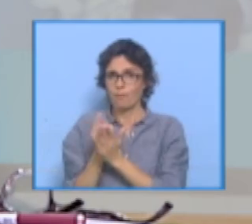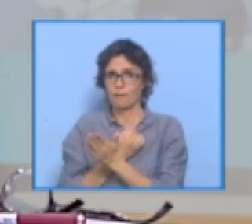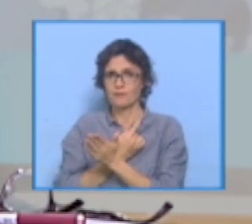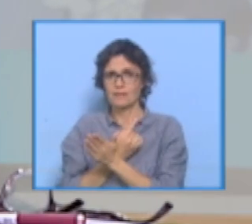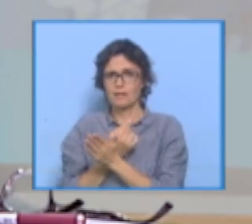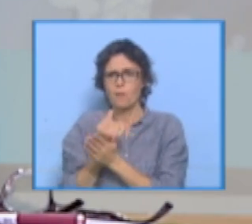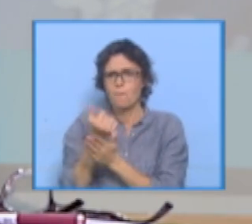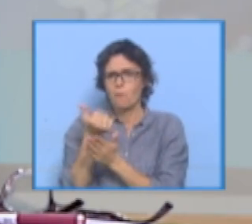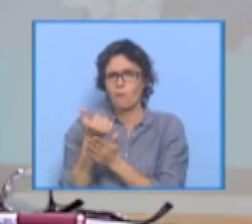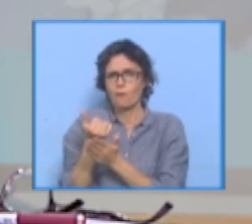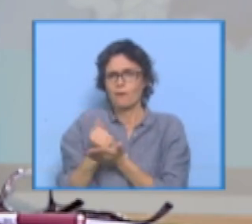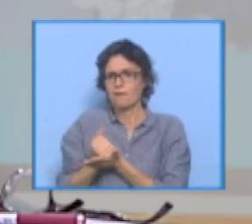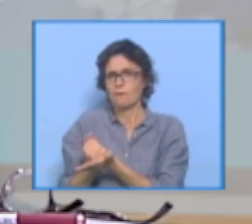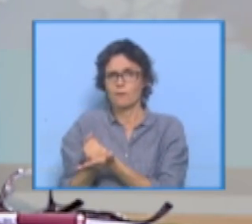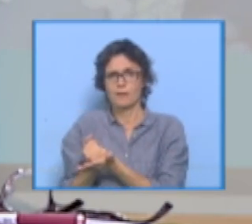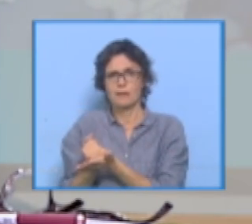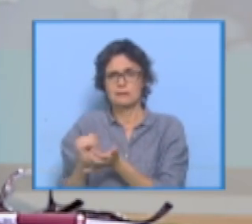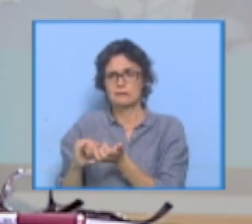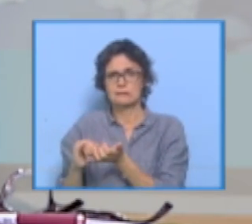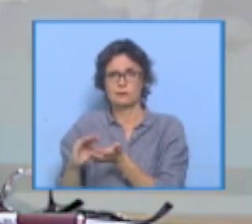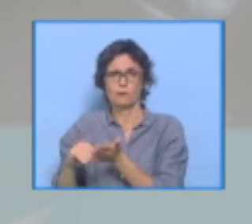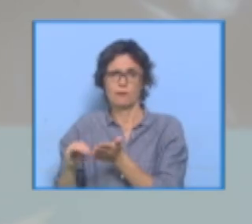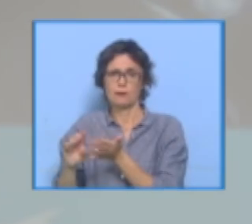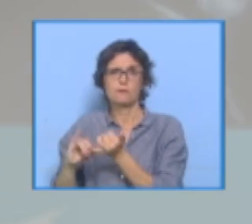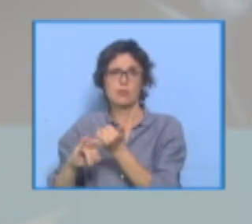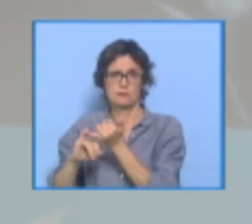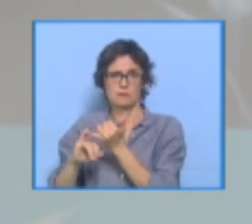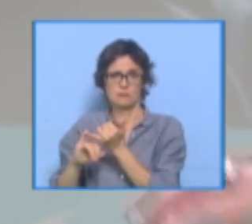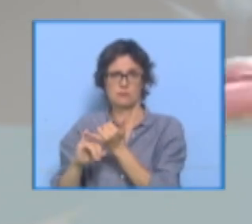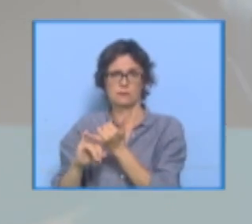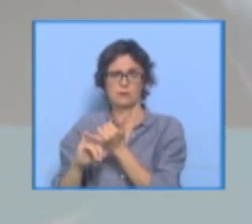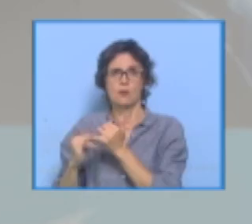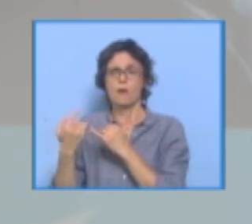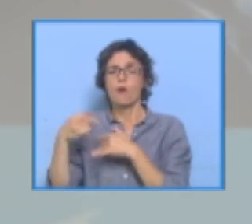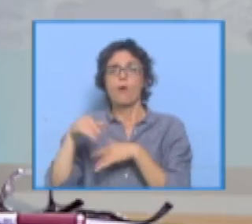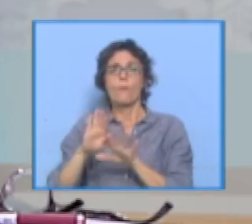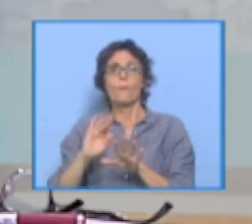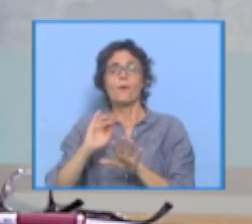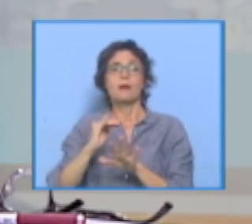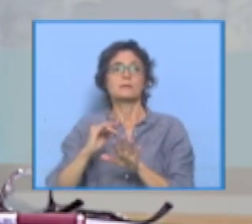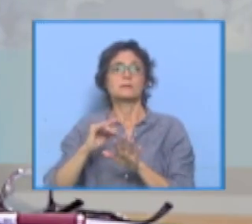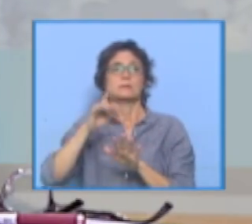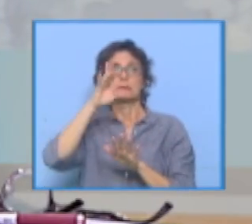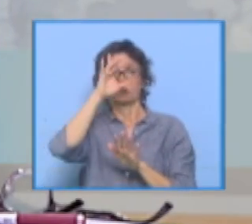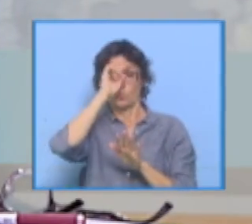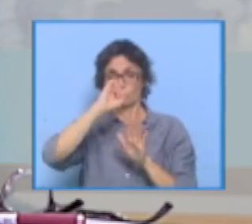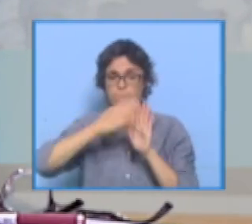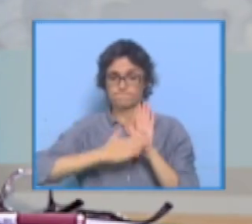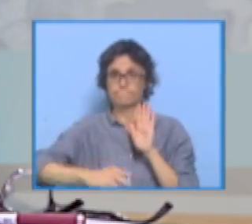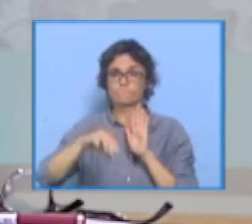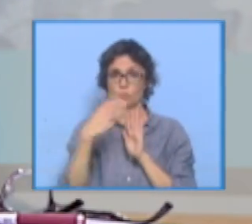eram apoiados nestes contratos de associação. E que, durante a legislatura, durante estes 4